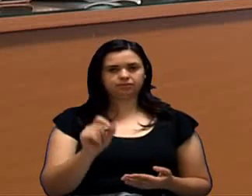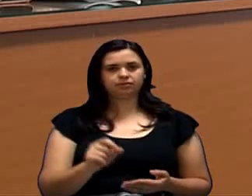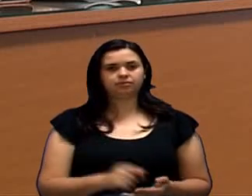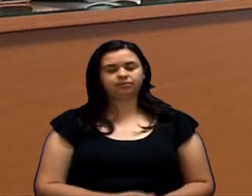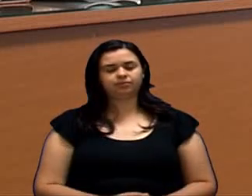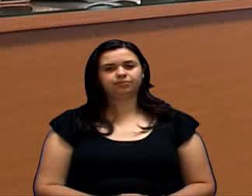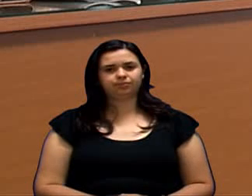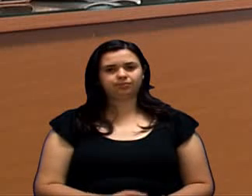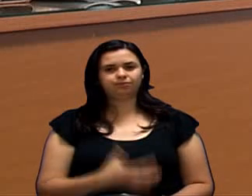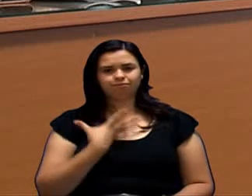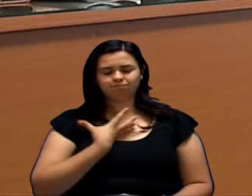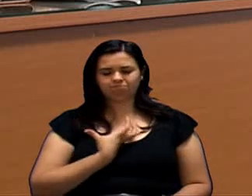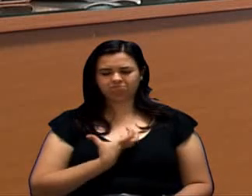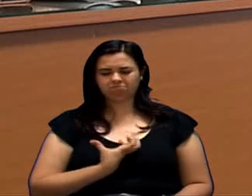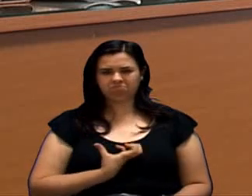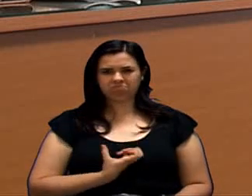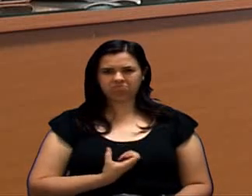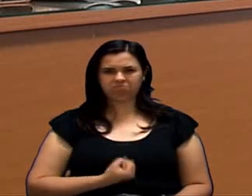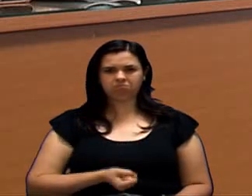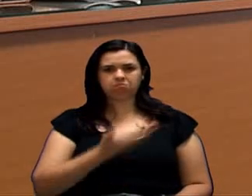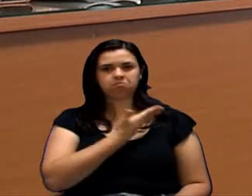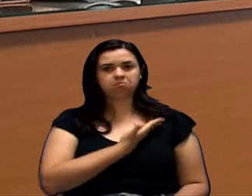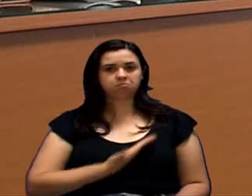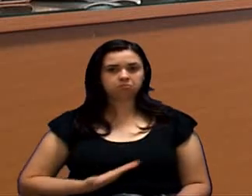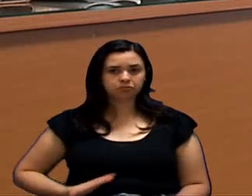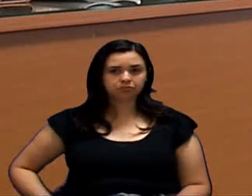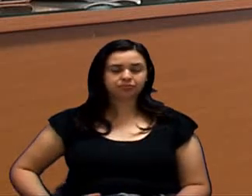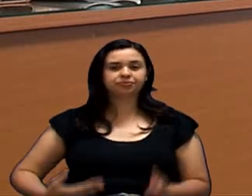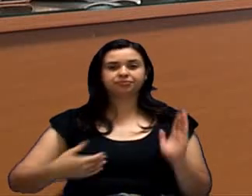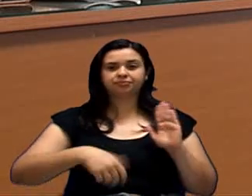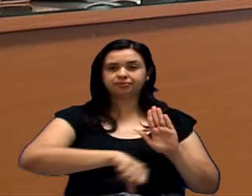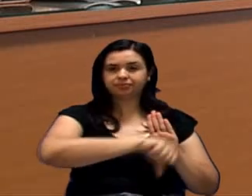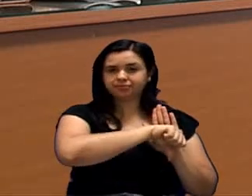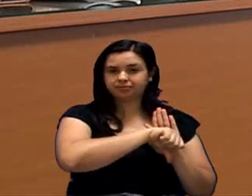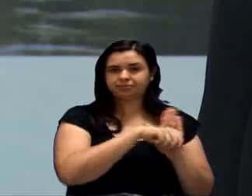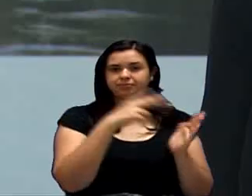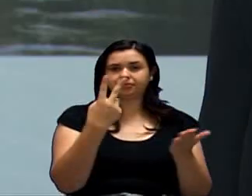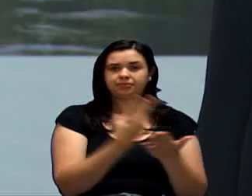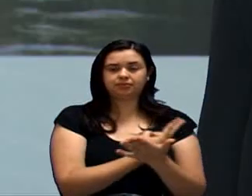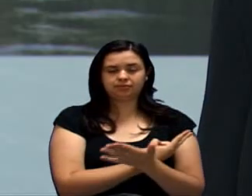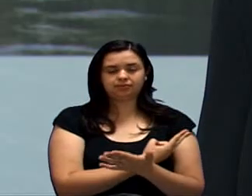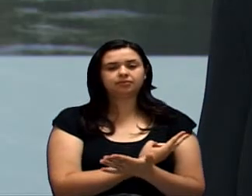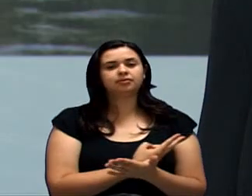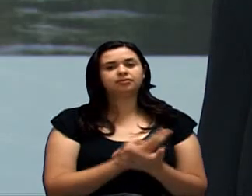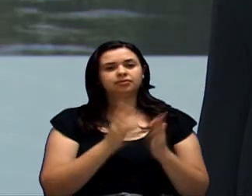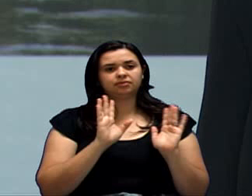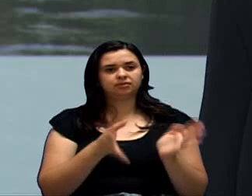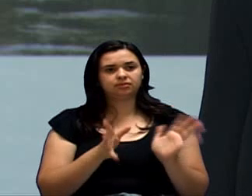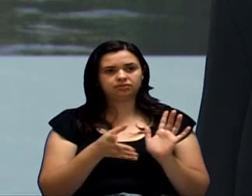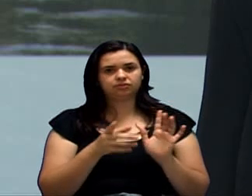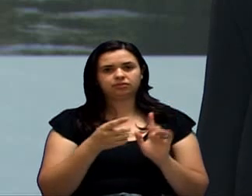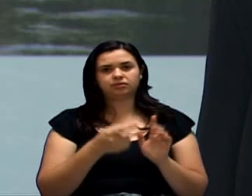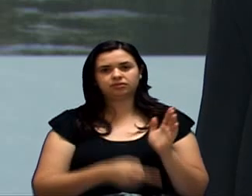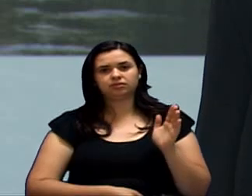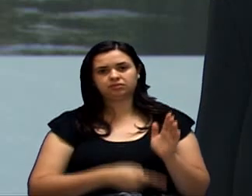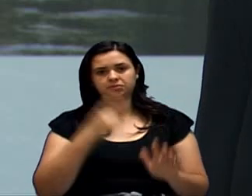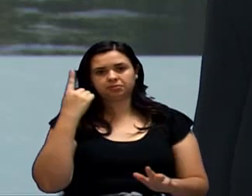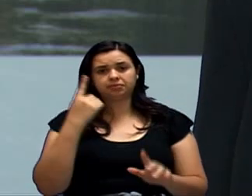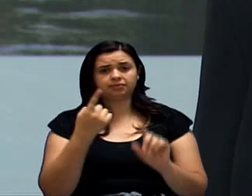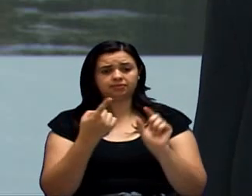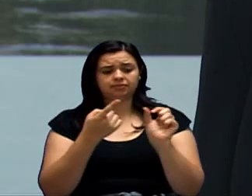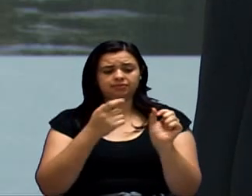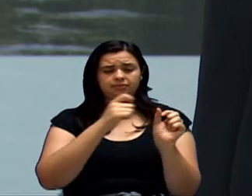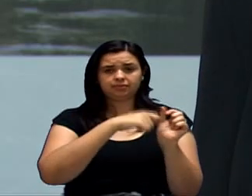profundamente que o governo golpista, no primeiro semestre, já está com 40 bilhões